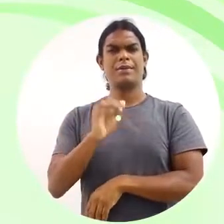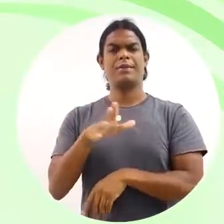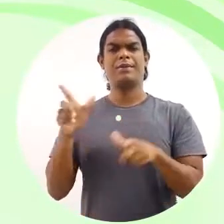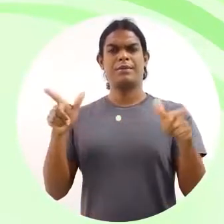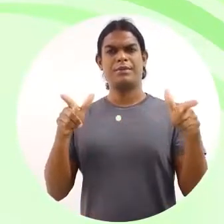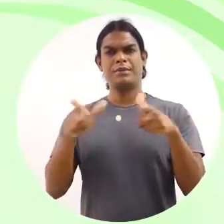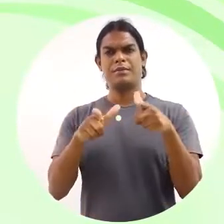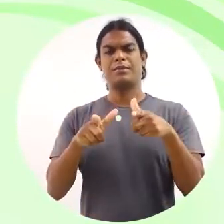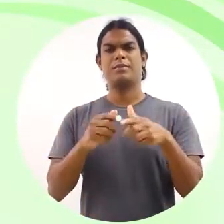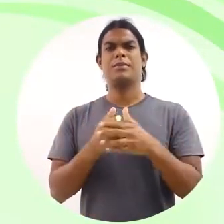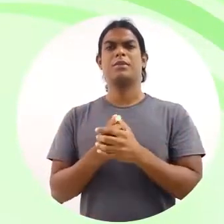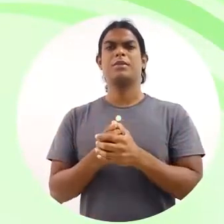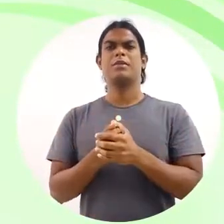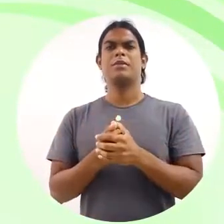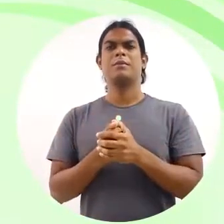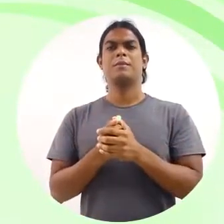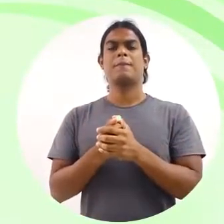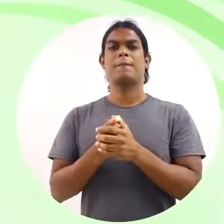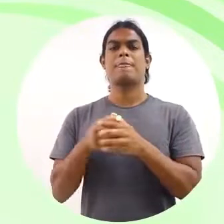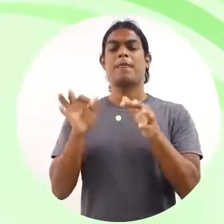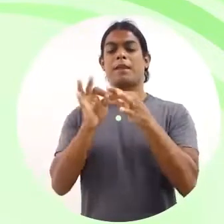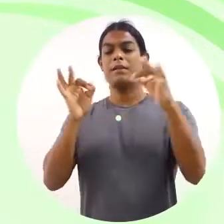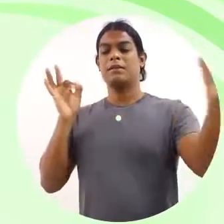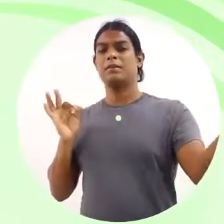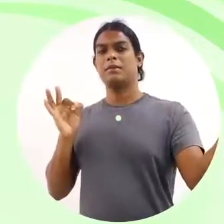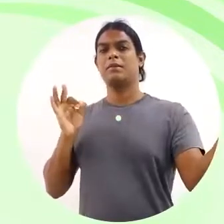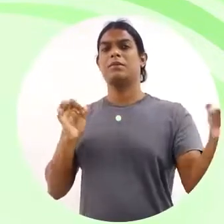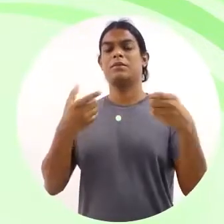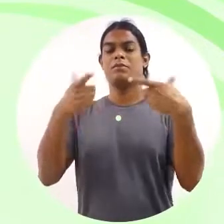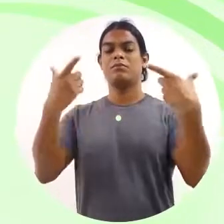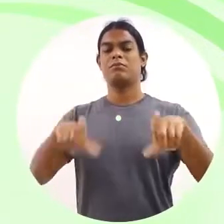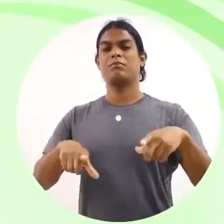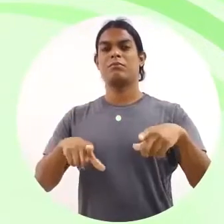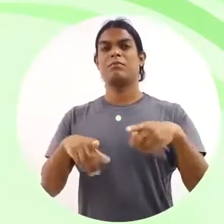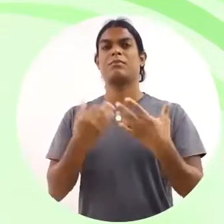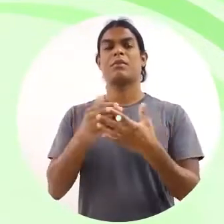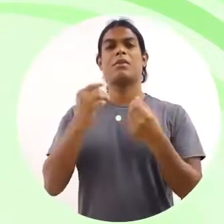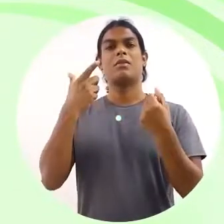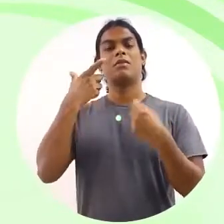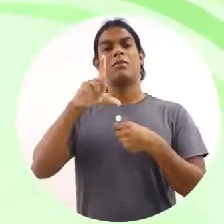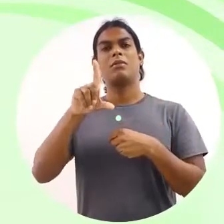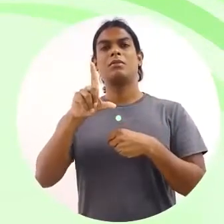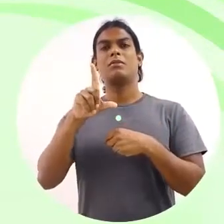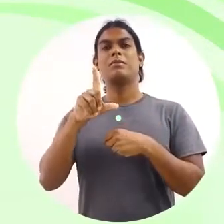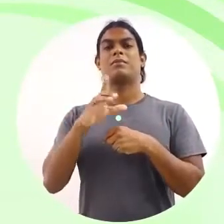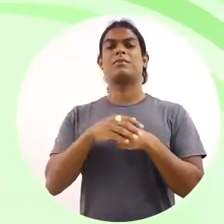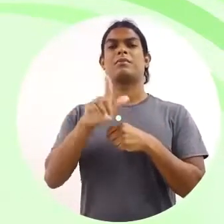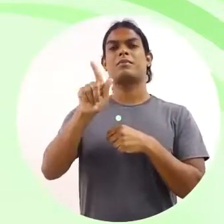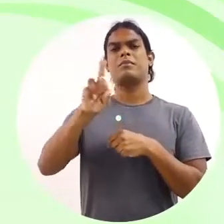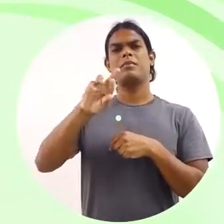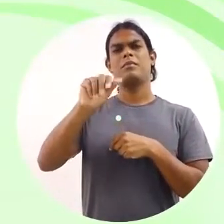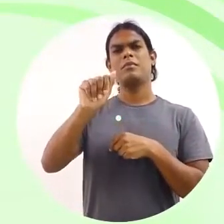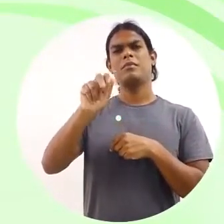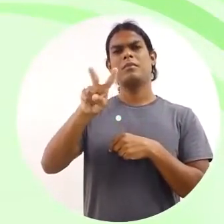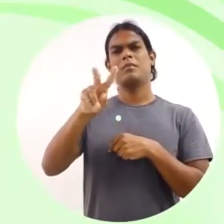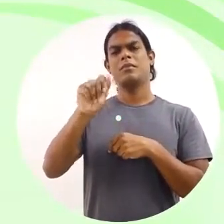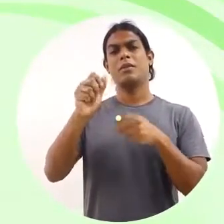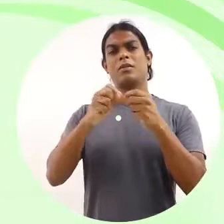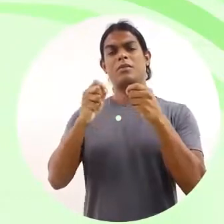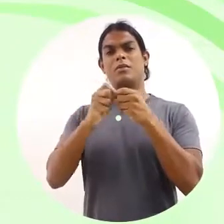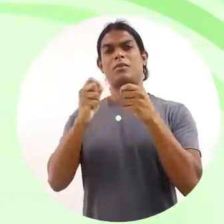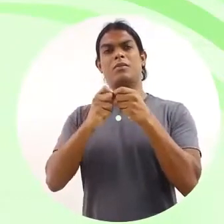limite, que é a questão da distância física. Então, a partir do momento que nós gravamos áudios e podemos compartilhar esses áudios,